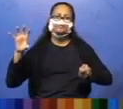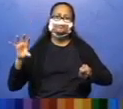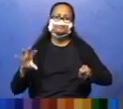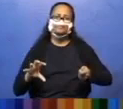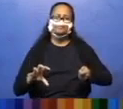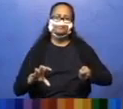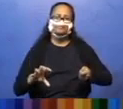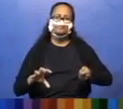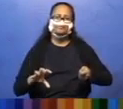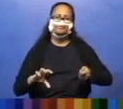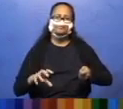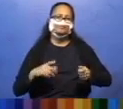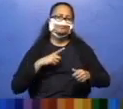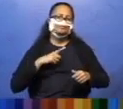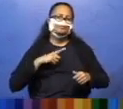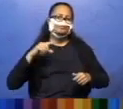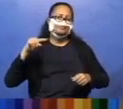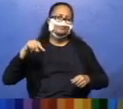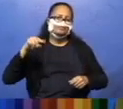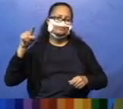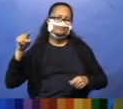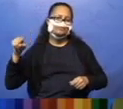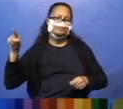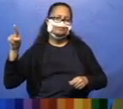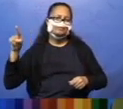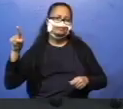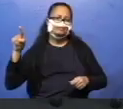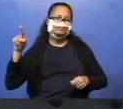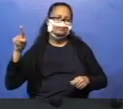regial. Eu leio região,